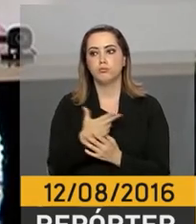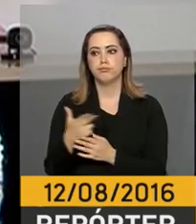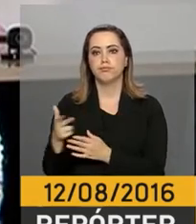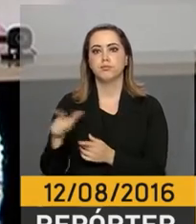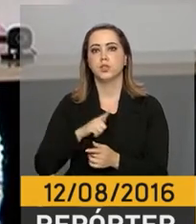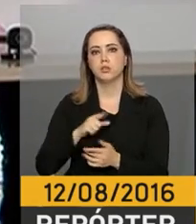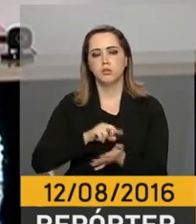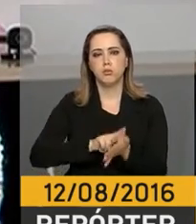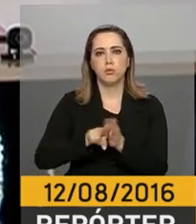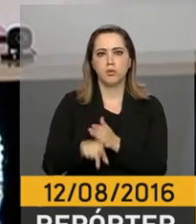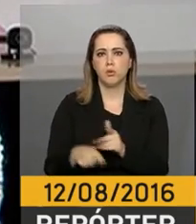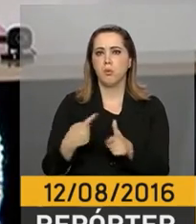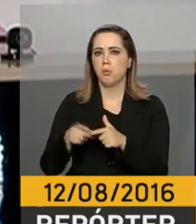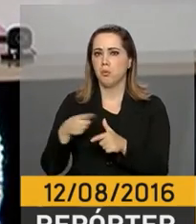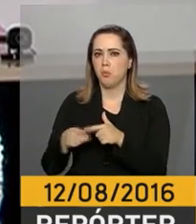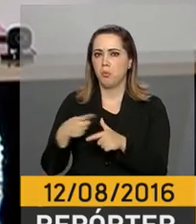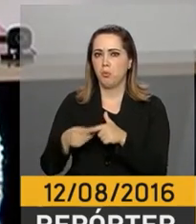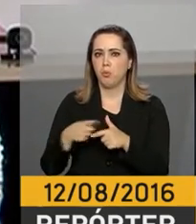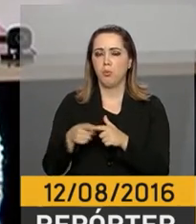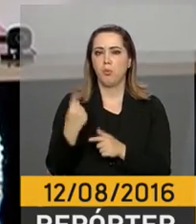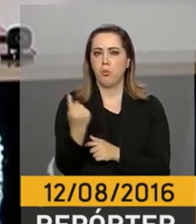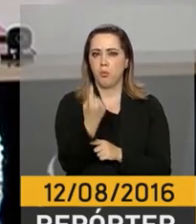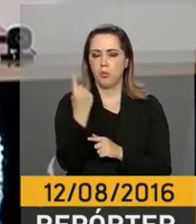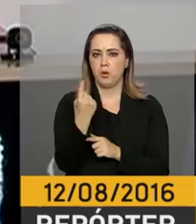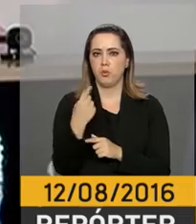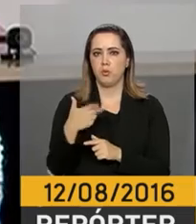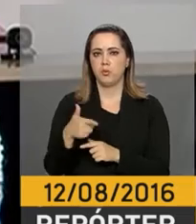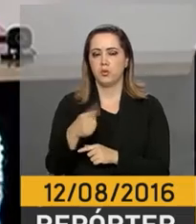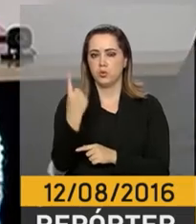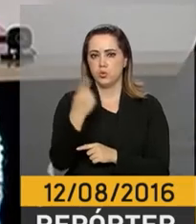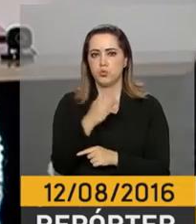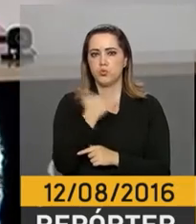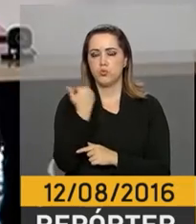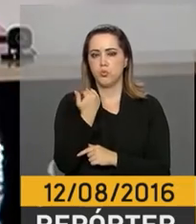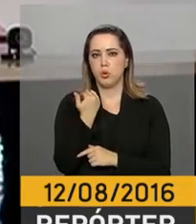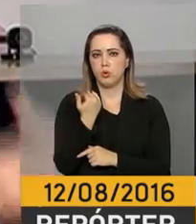isso, realmente isso aconteceu? A bala perdida matou um morador e deixou dois feridos?